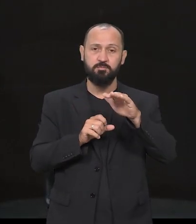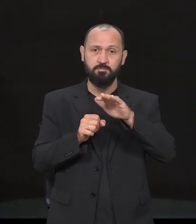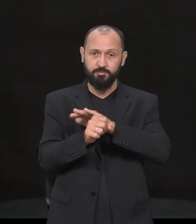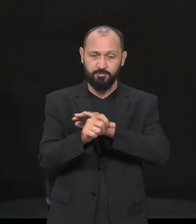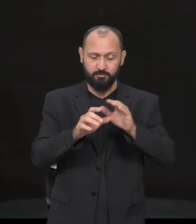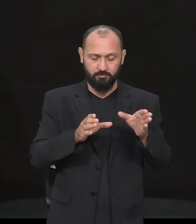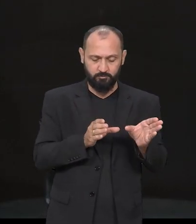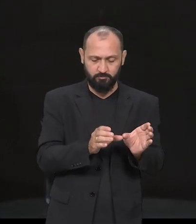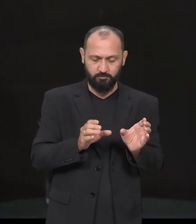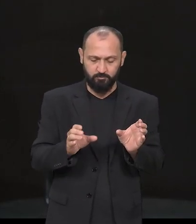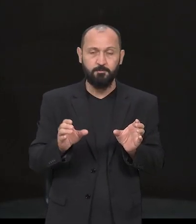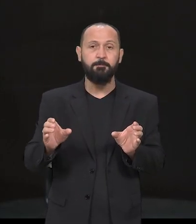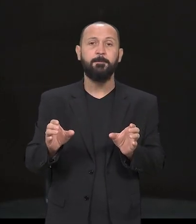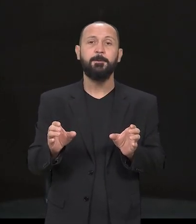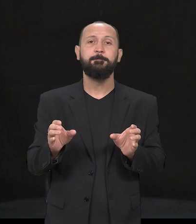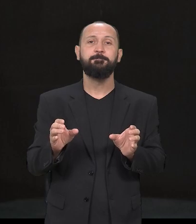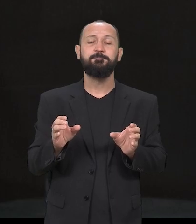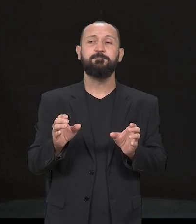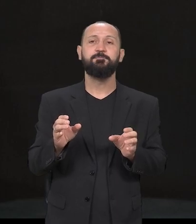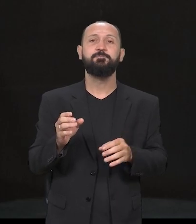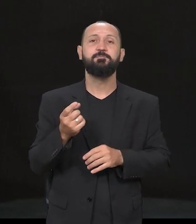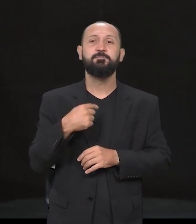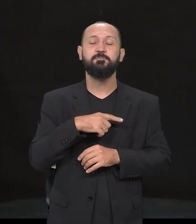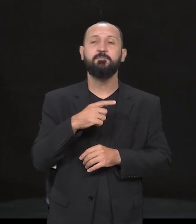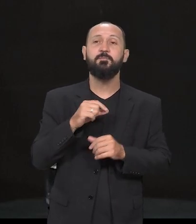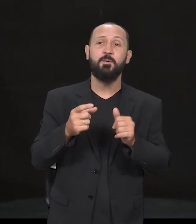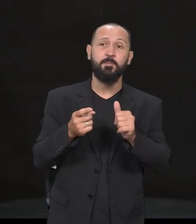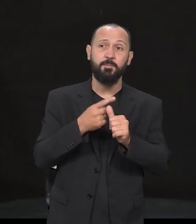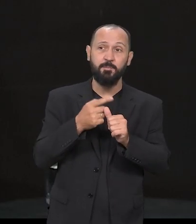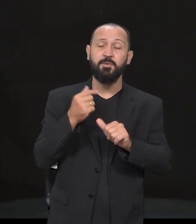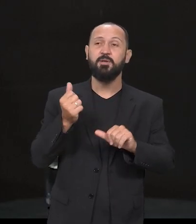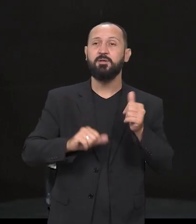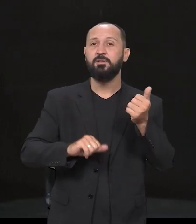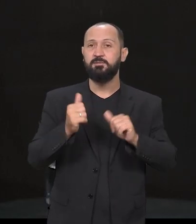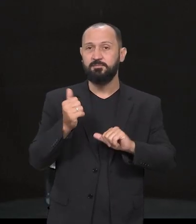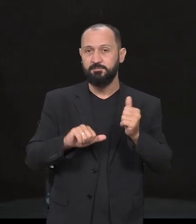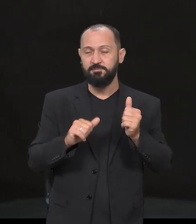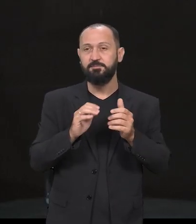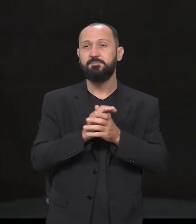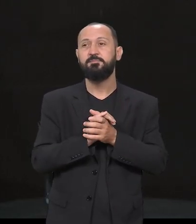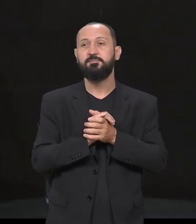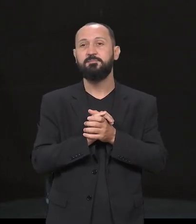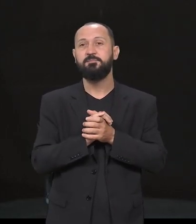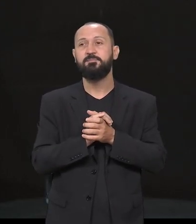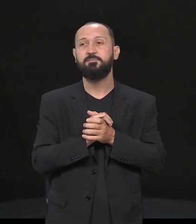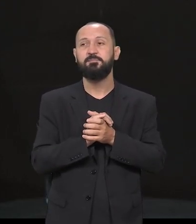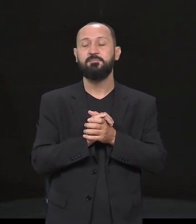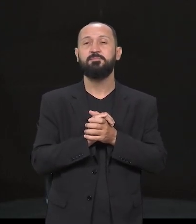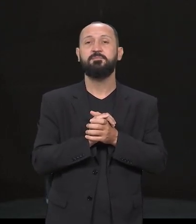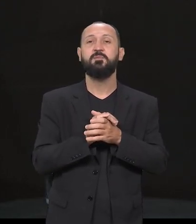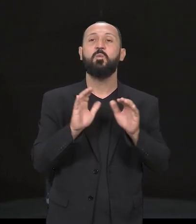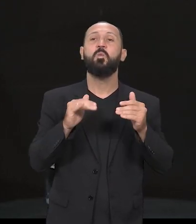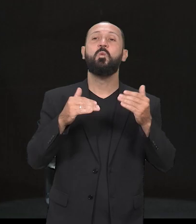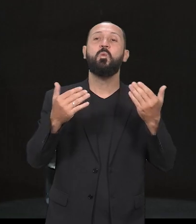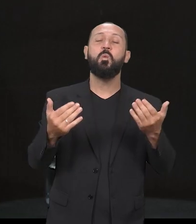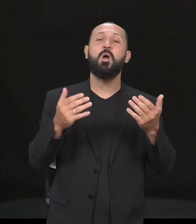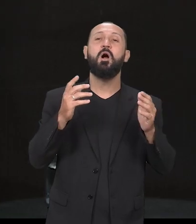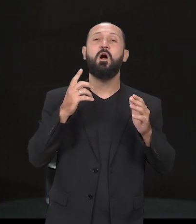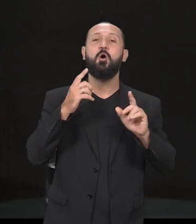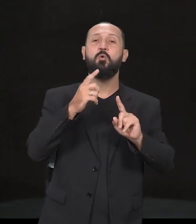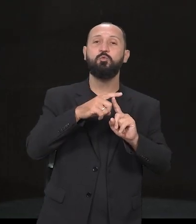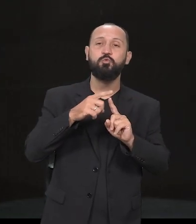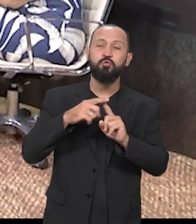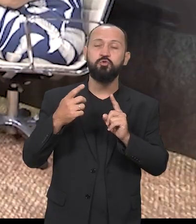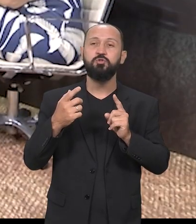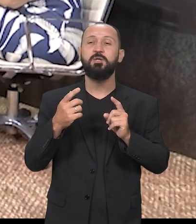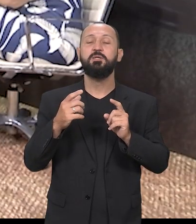inserir essa peça no banco de perfis, a gente precisa primeiro analisar, fazer uma triagem, saber qual é o tipo, qual